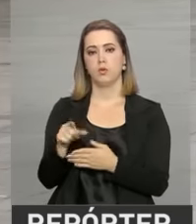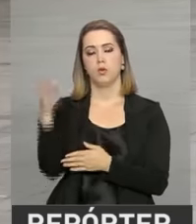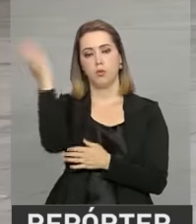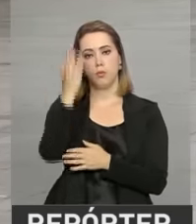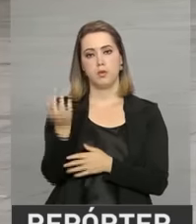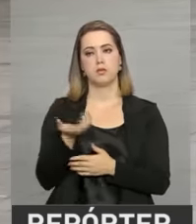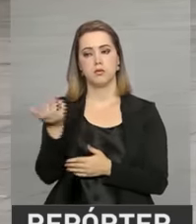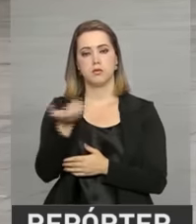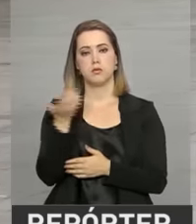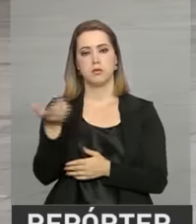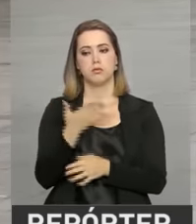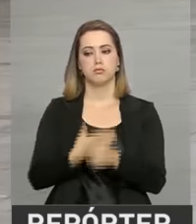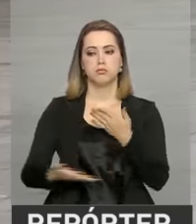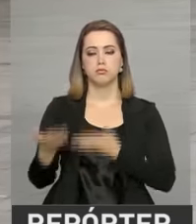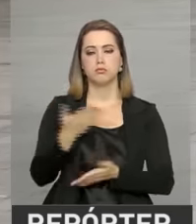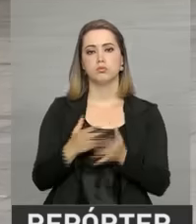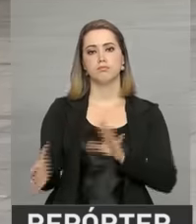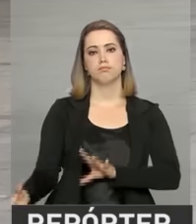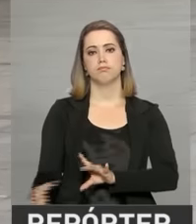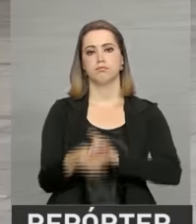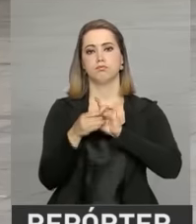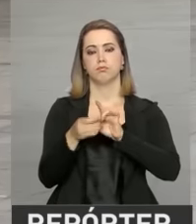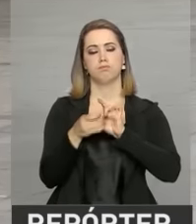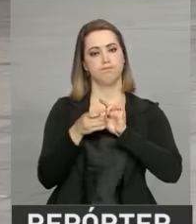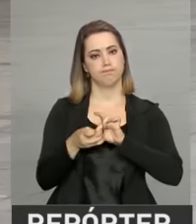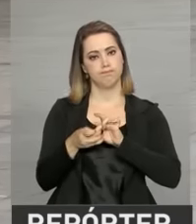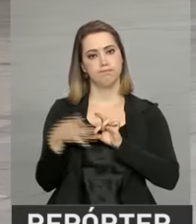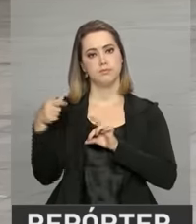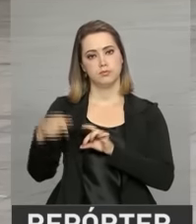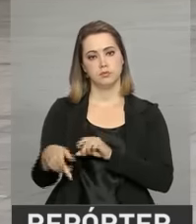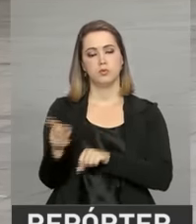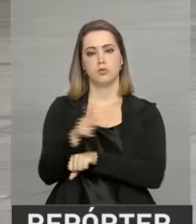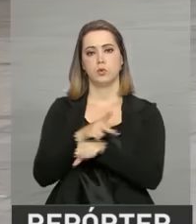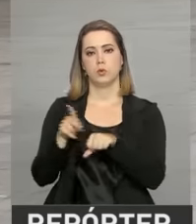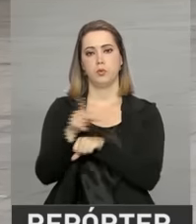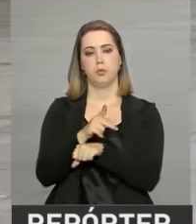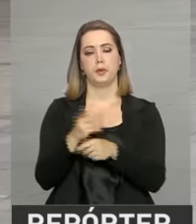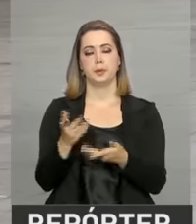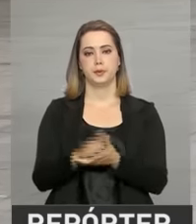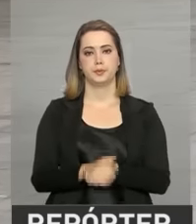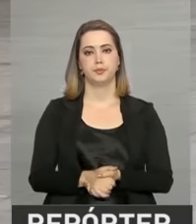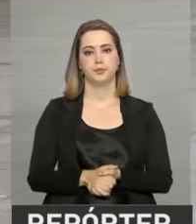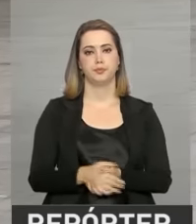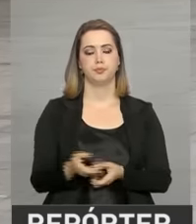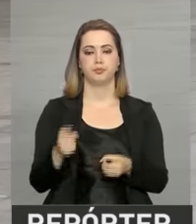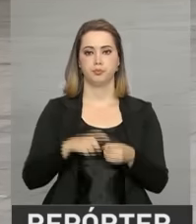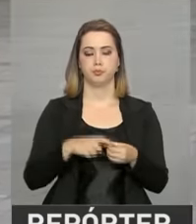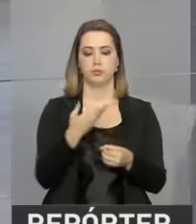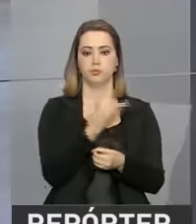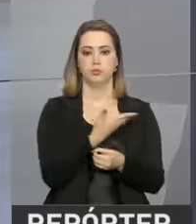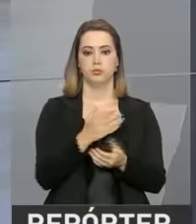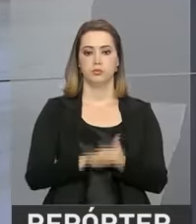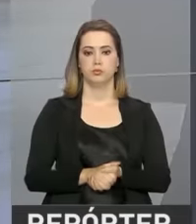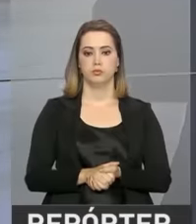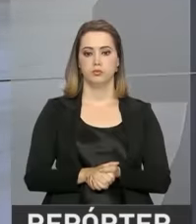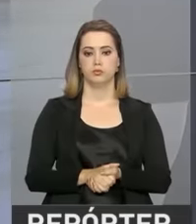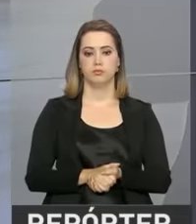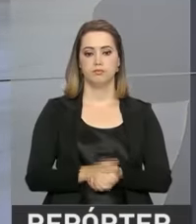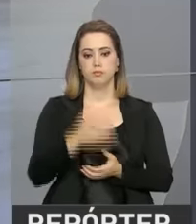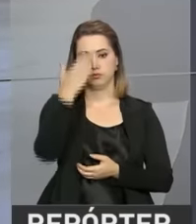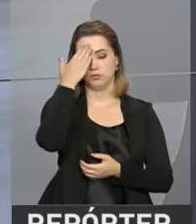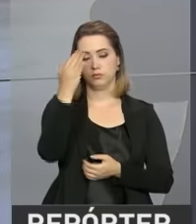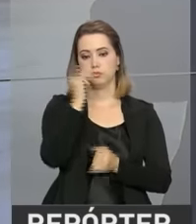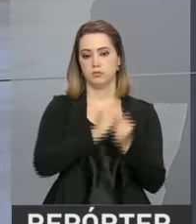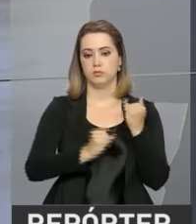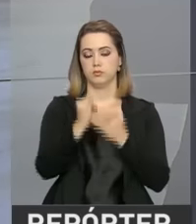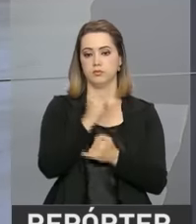quer manter uma relação de muita proximidade com o país. Zé Luiz, volto com você. Obrigado, JP,